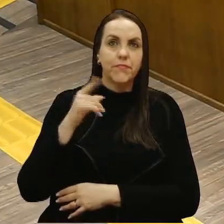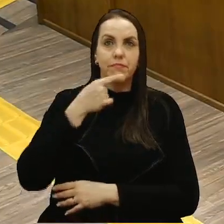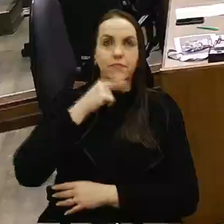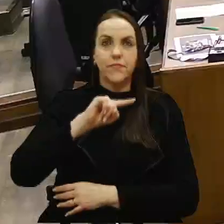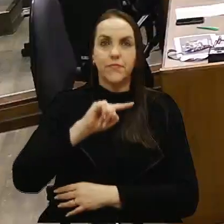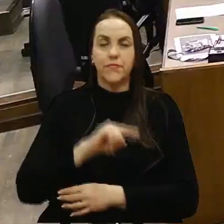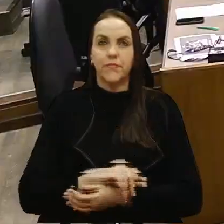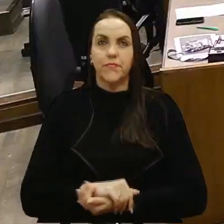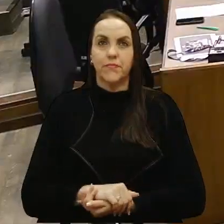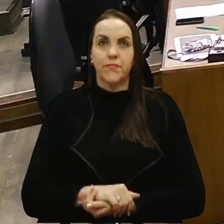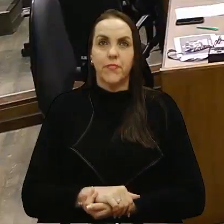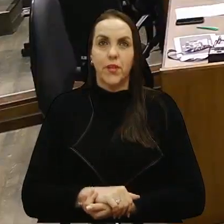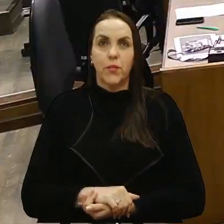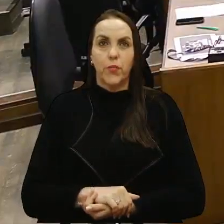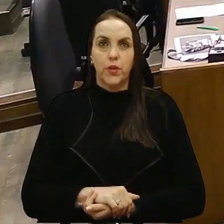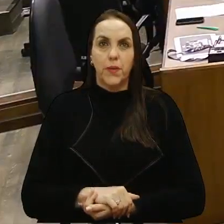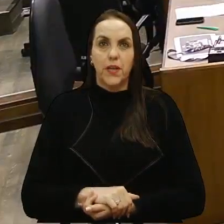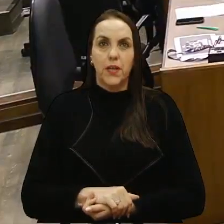Garbim.